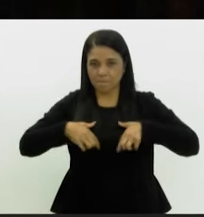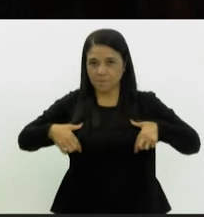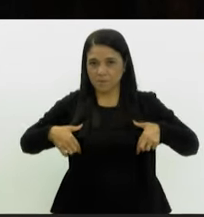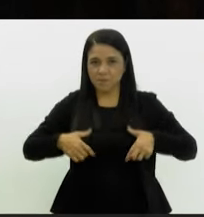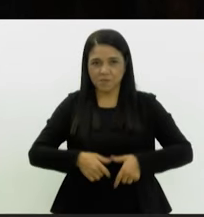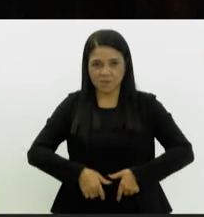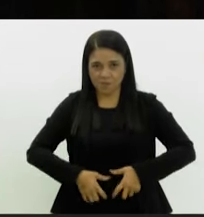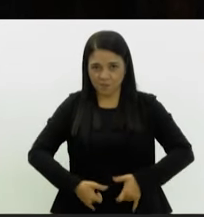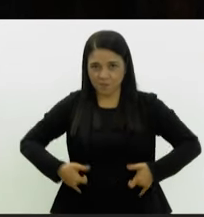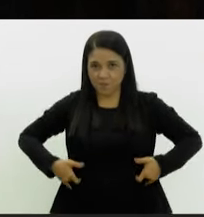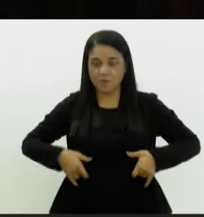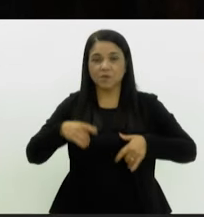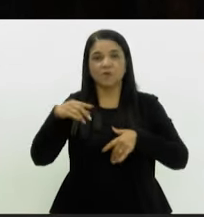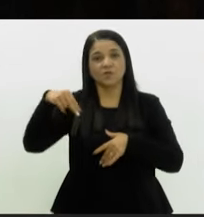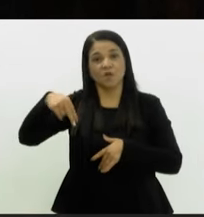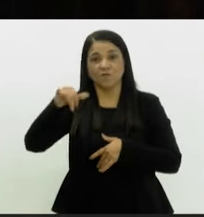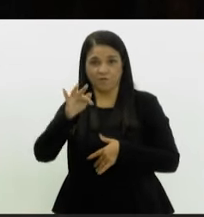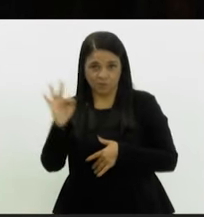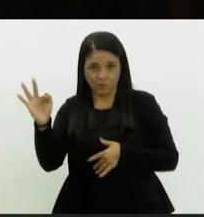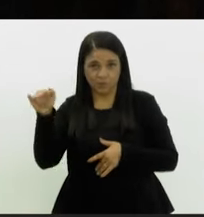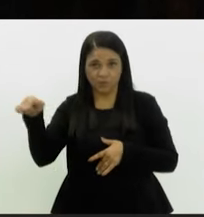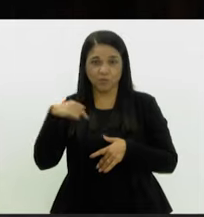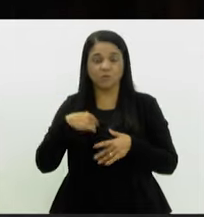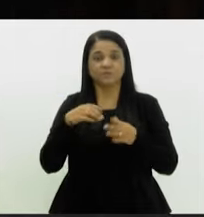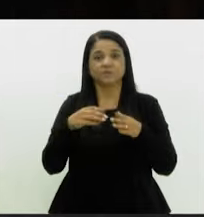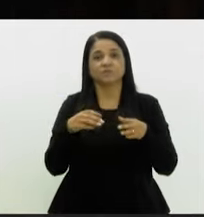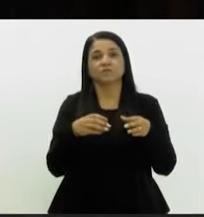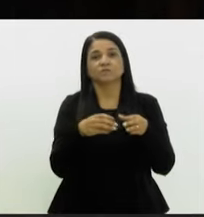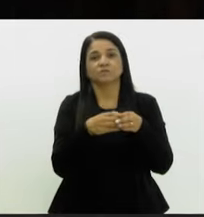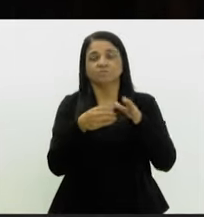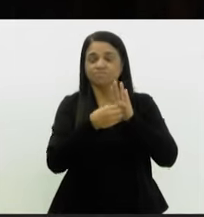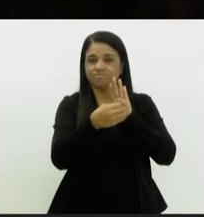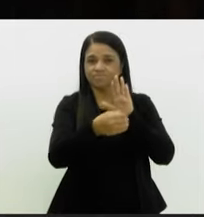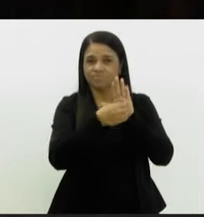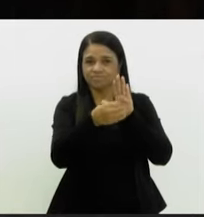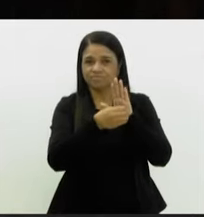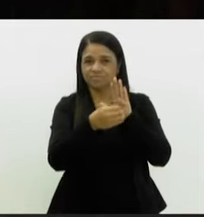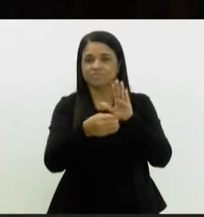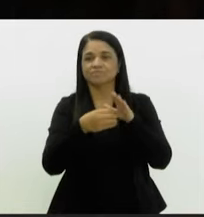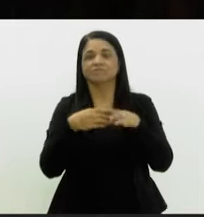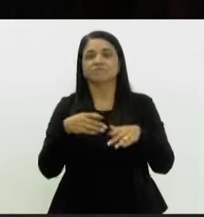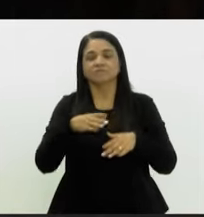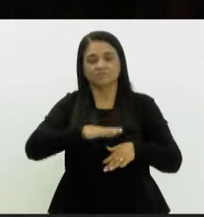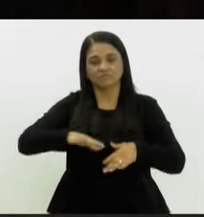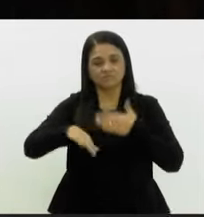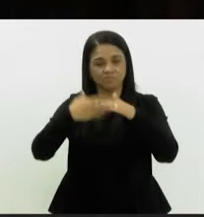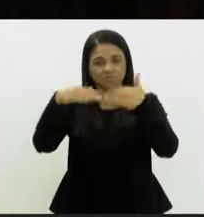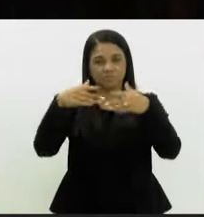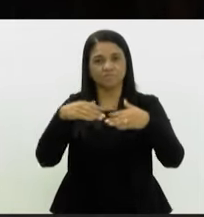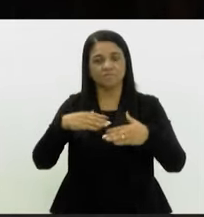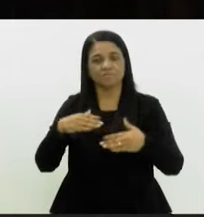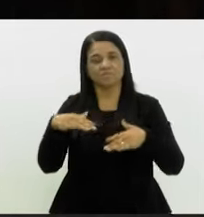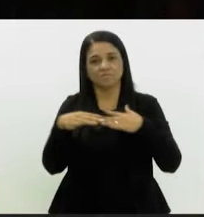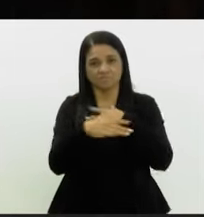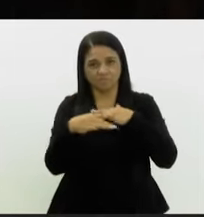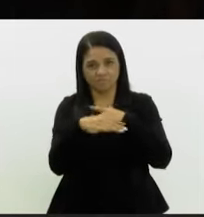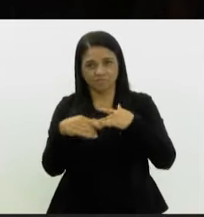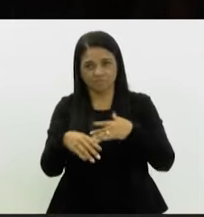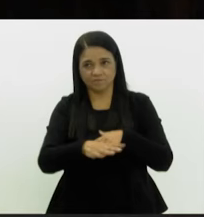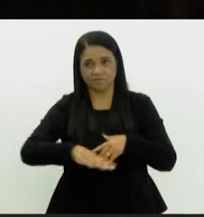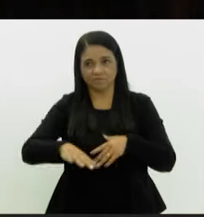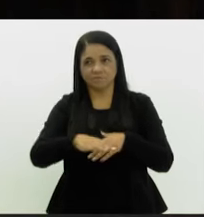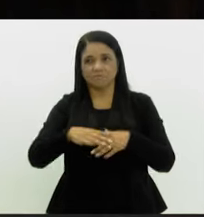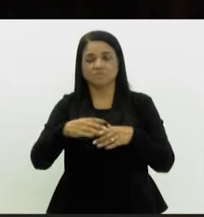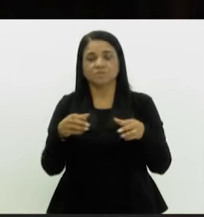pendente de pareceres das comissões de Constituição e Justiça, Cultura e de Assuntos Municipais e Desenvolvimento Regional. Para emitir parecer pela Comissão